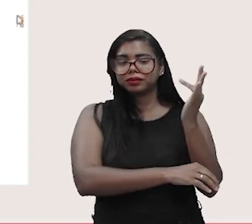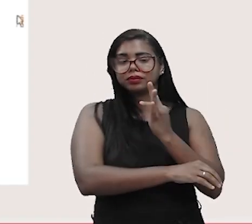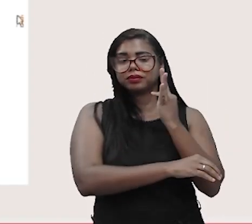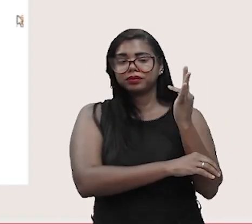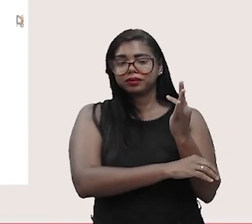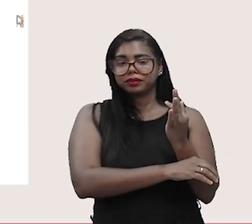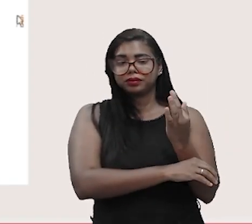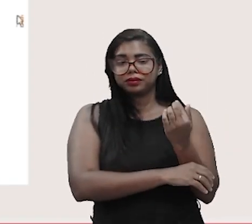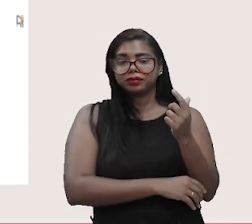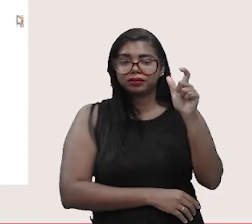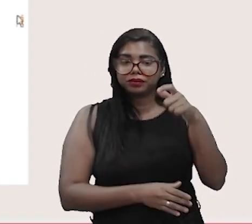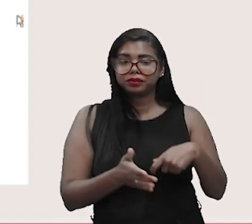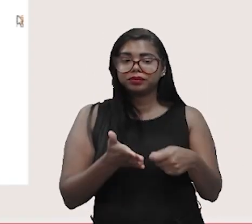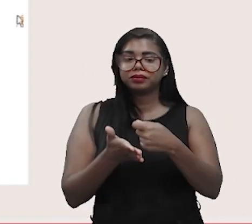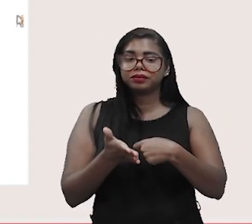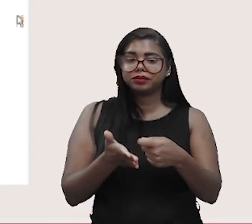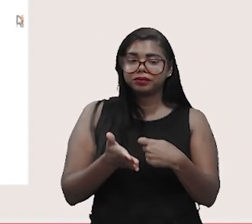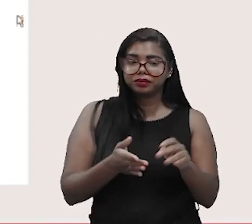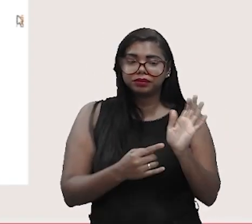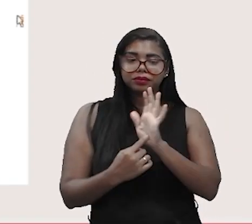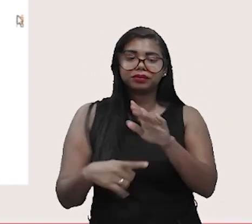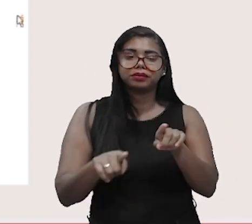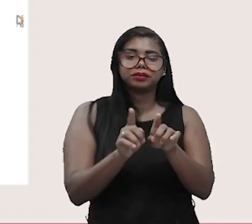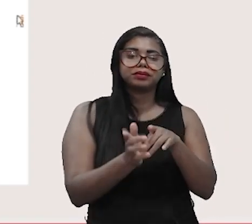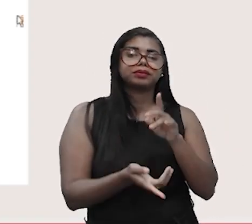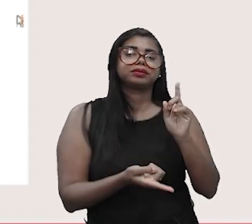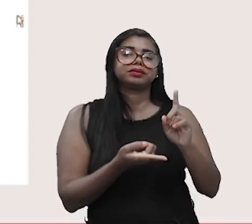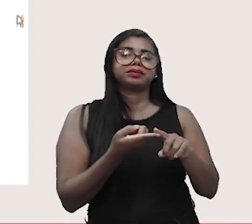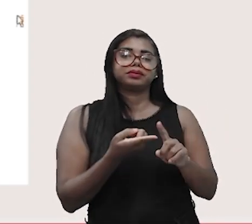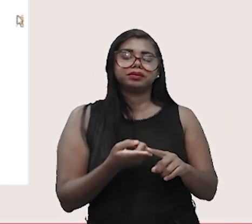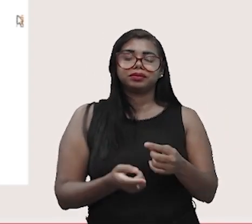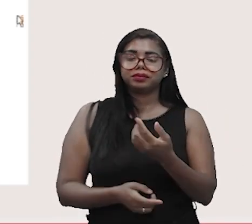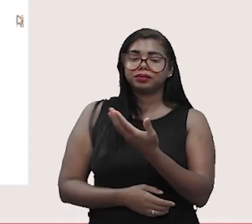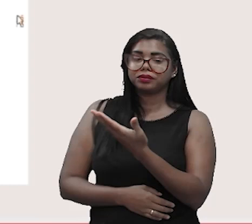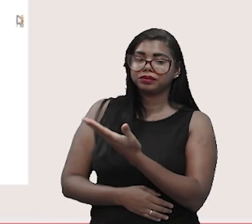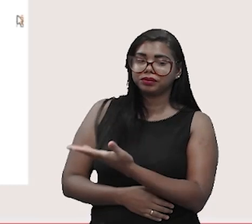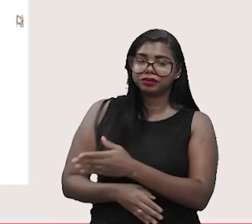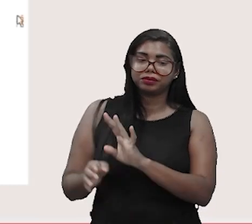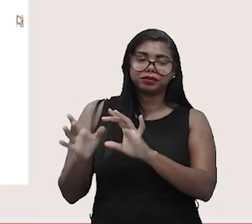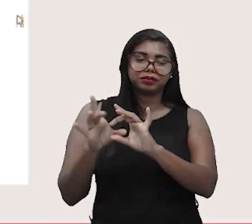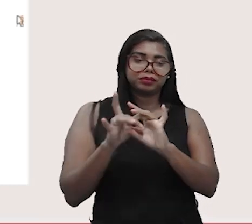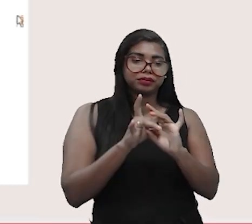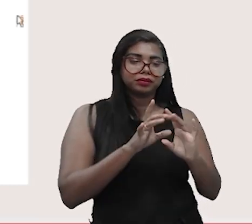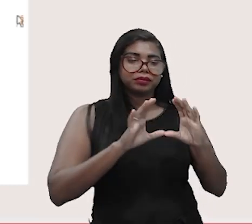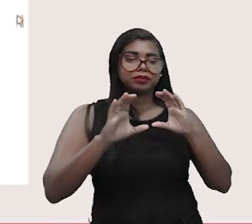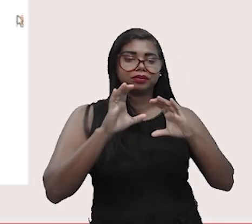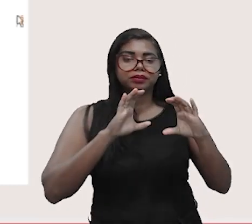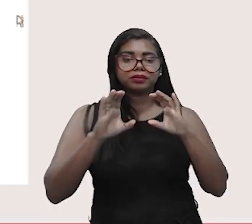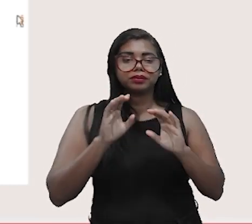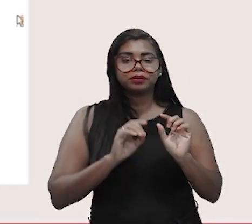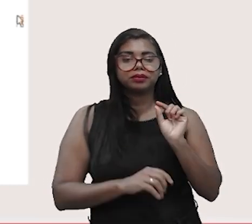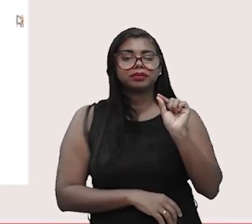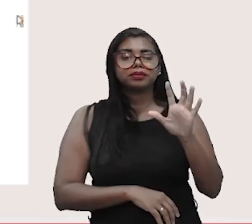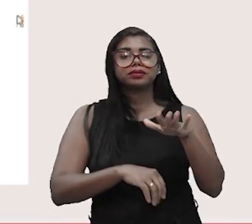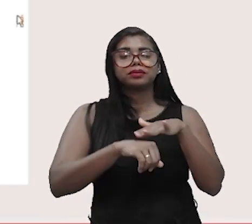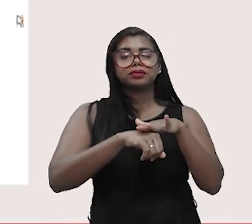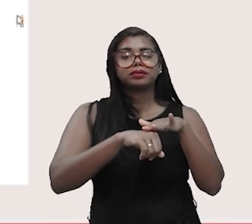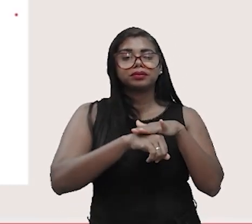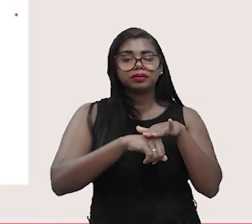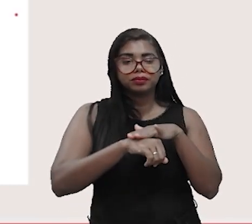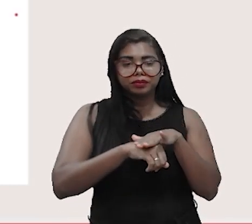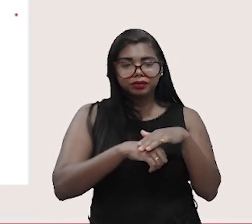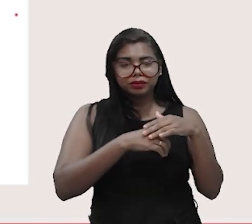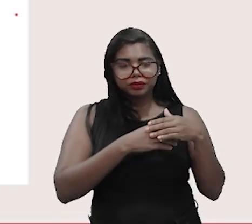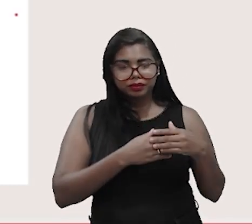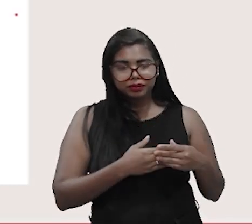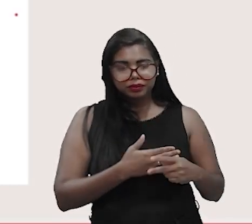personagens torna-se inadequado em razão do contexto de comunicação em que a conversa se dá.